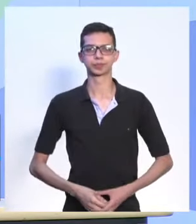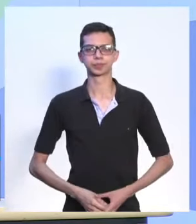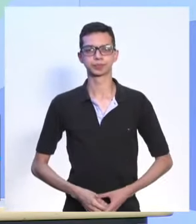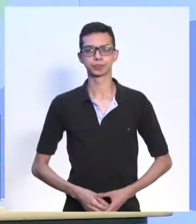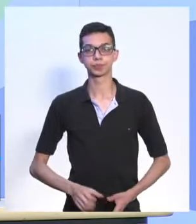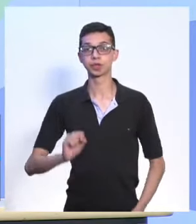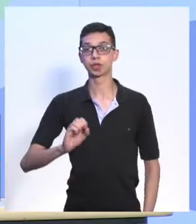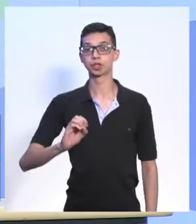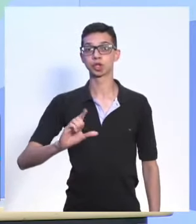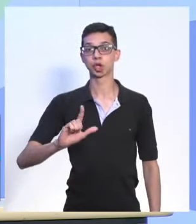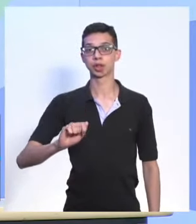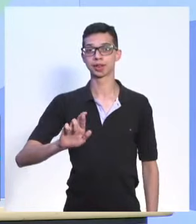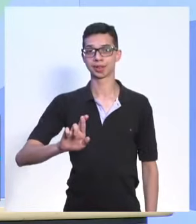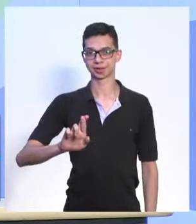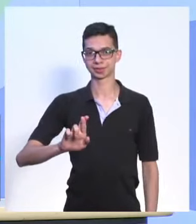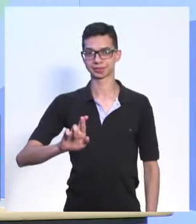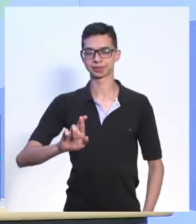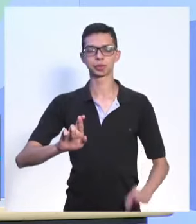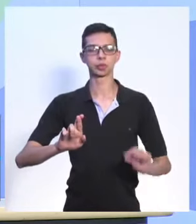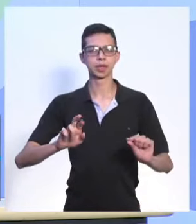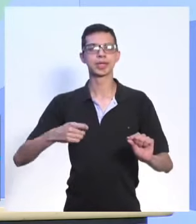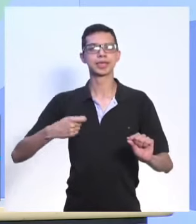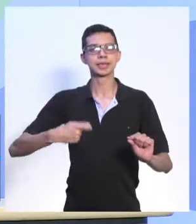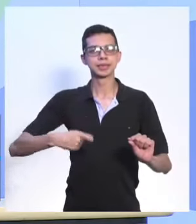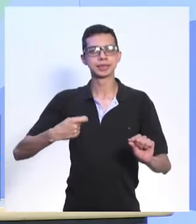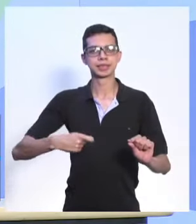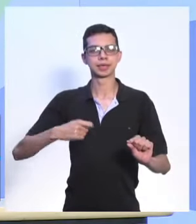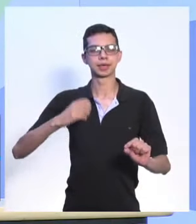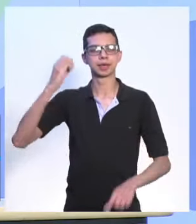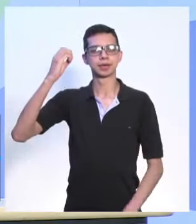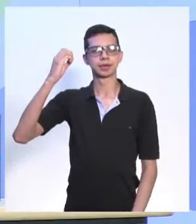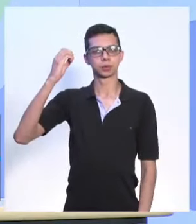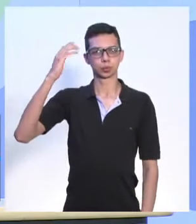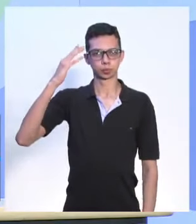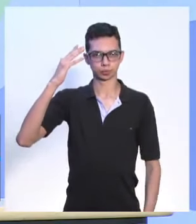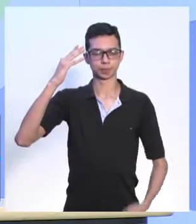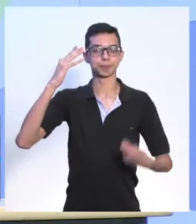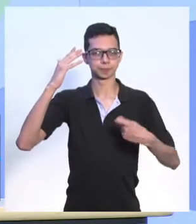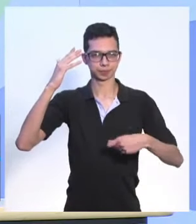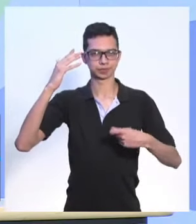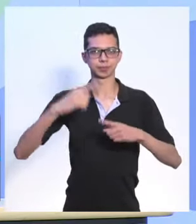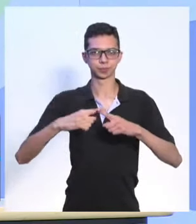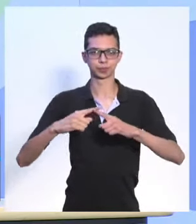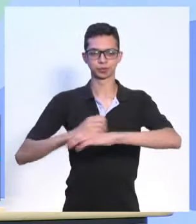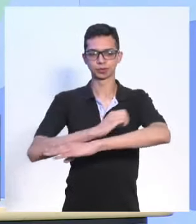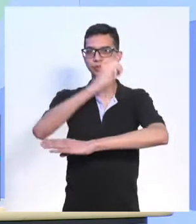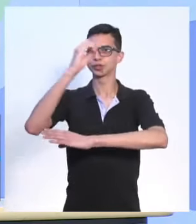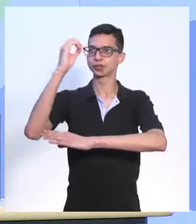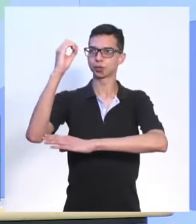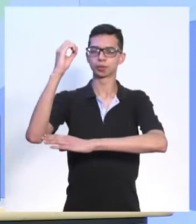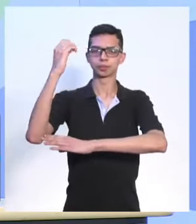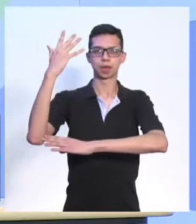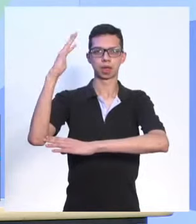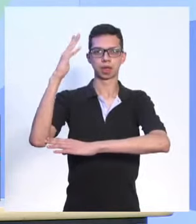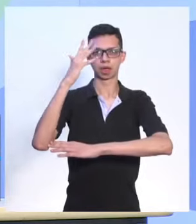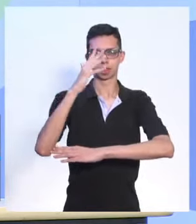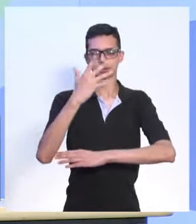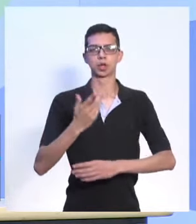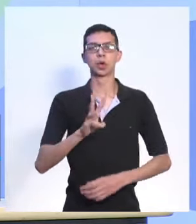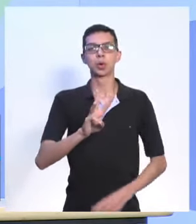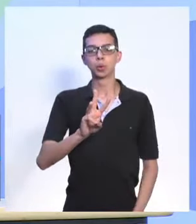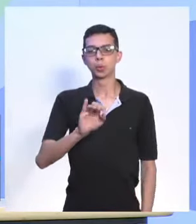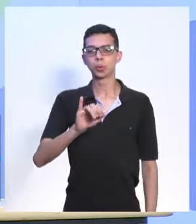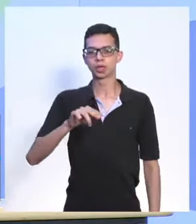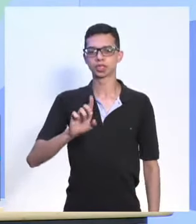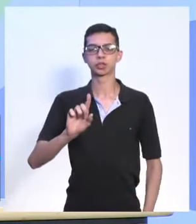solar needs light and wind needs wind. Ok, então a energia solar precisa de luz e o wind precisa de vento. Né?